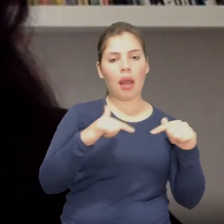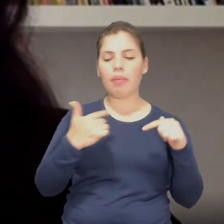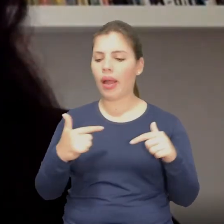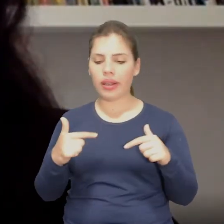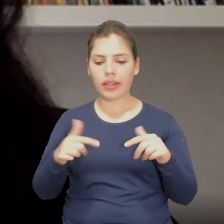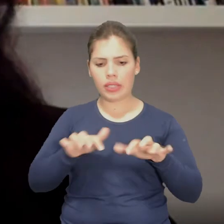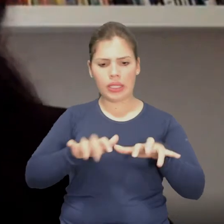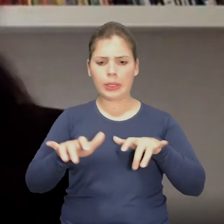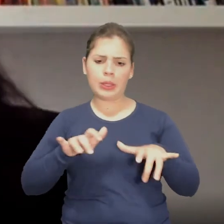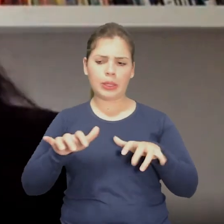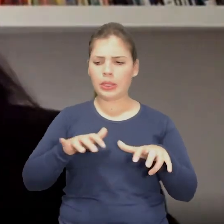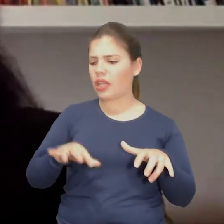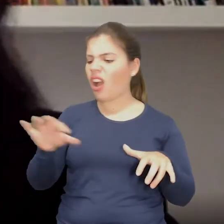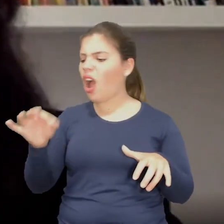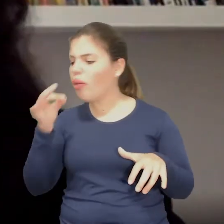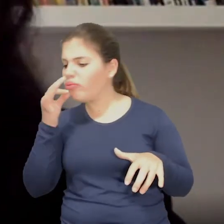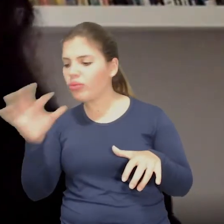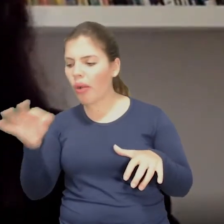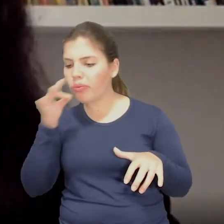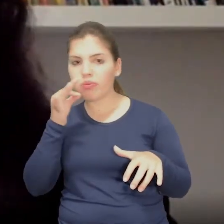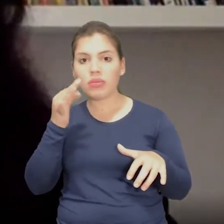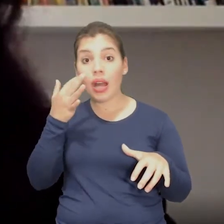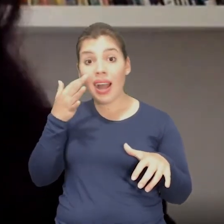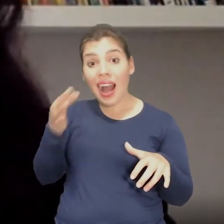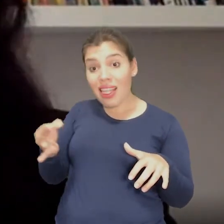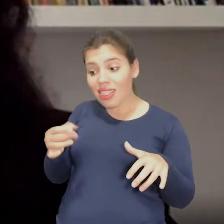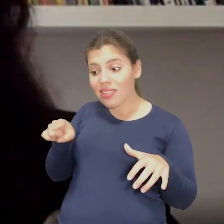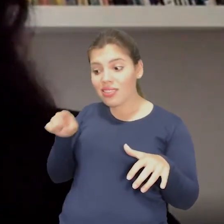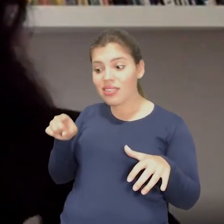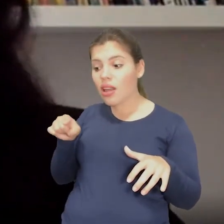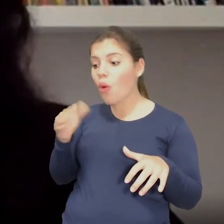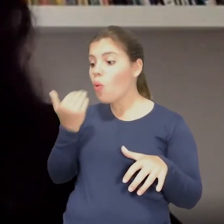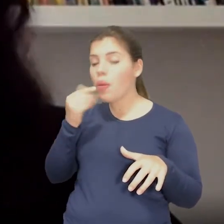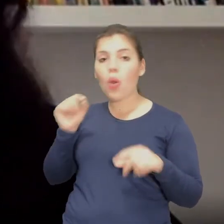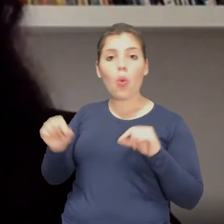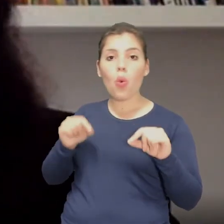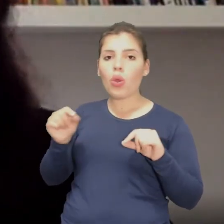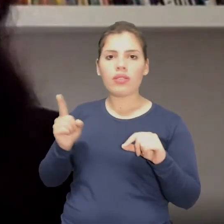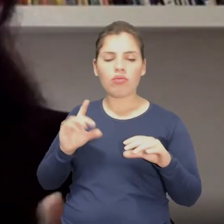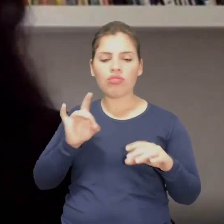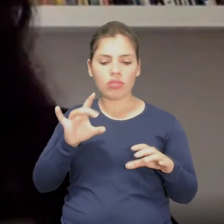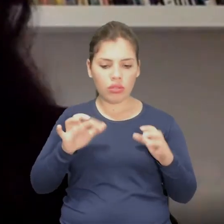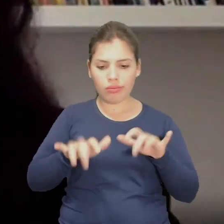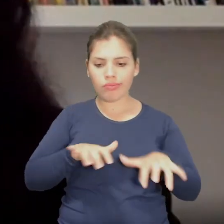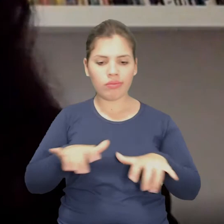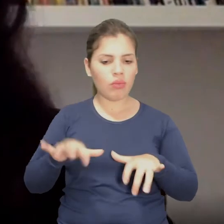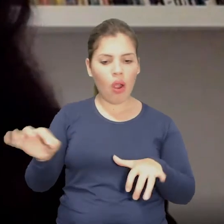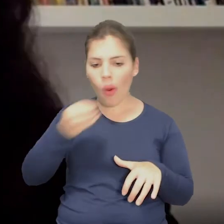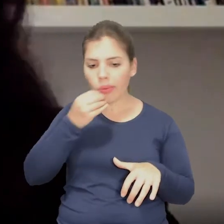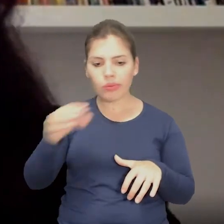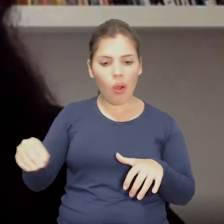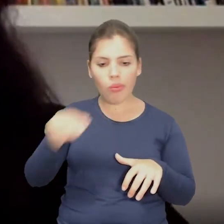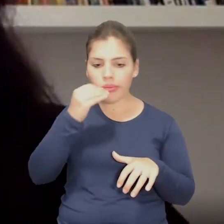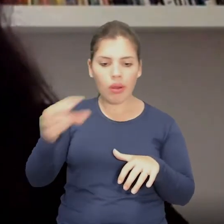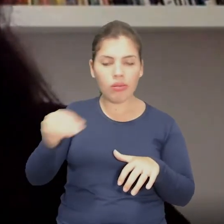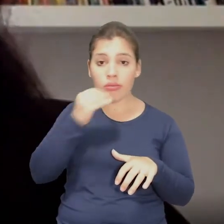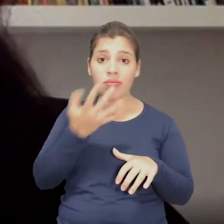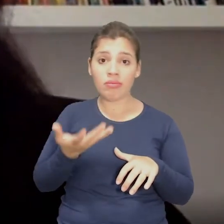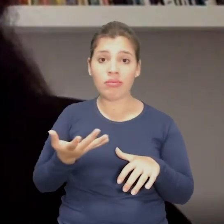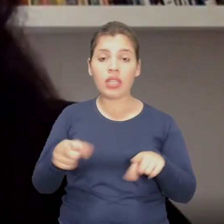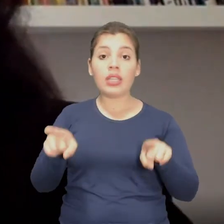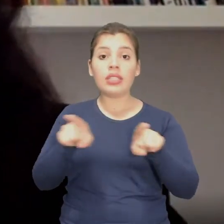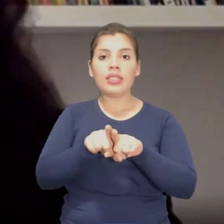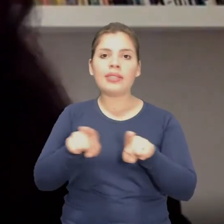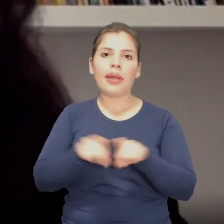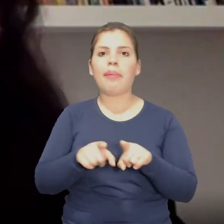de enquanto a gente está trabalhando, comer alguma coisa, beliscar e nem ver o que comeu, nem saborear nada, simplesmente comer.